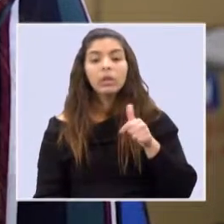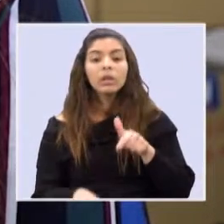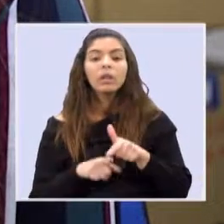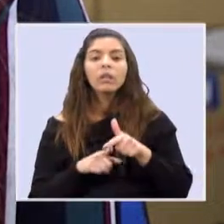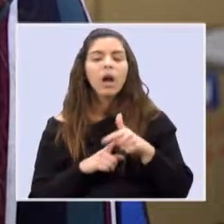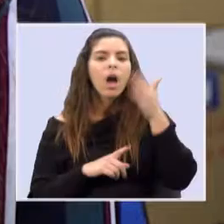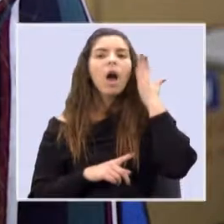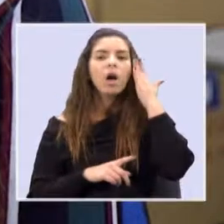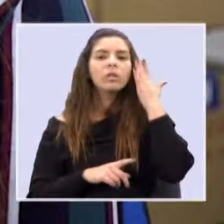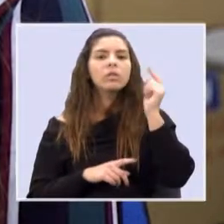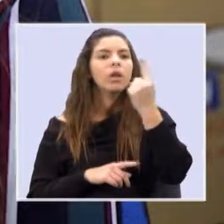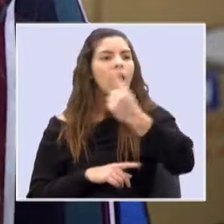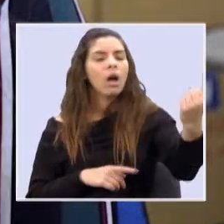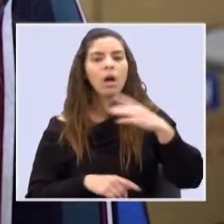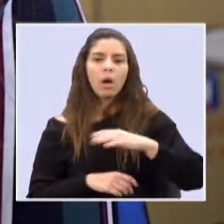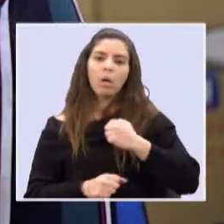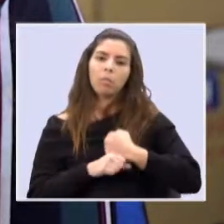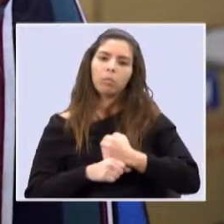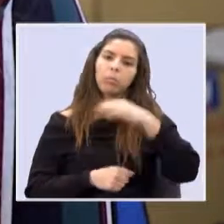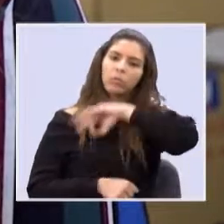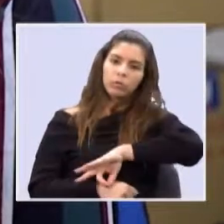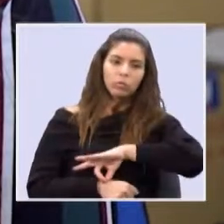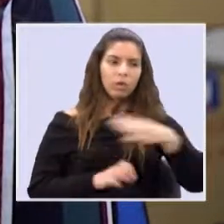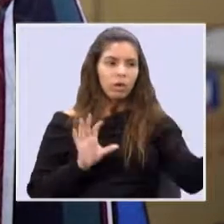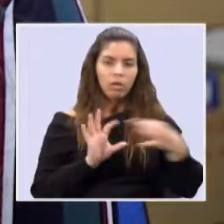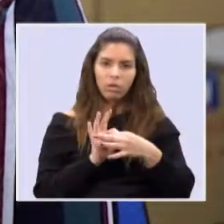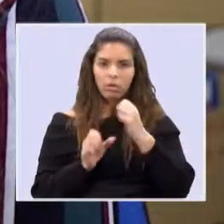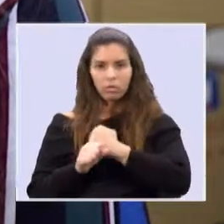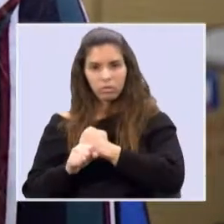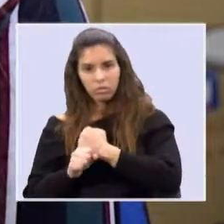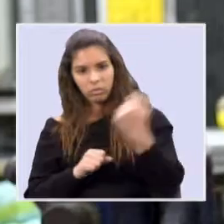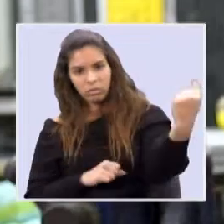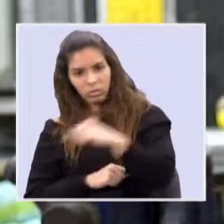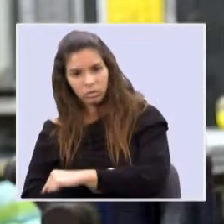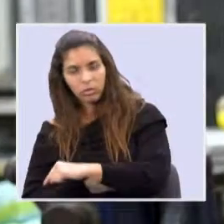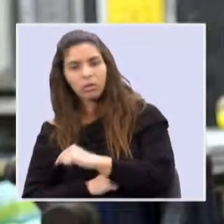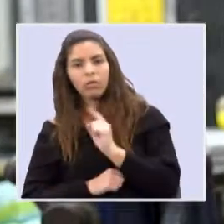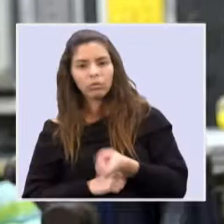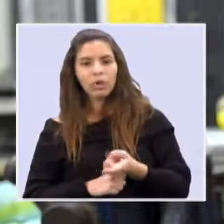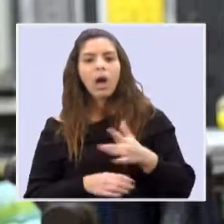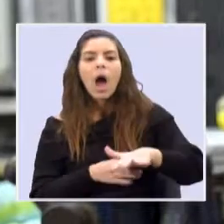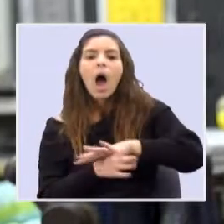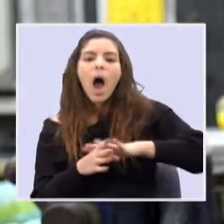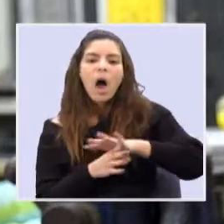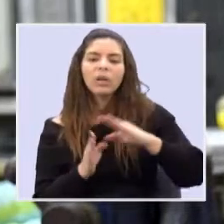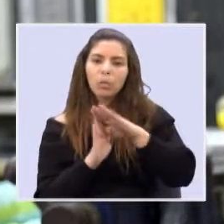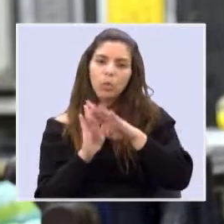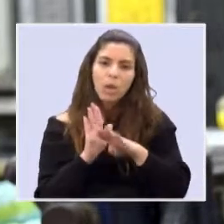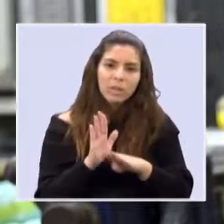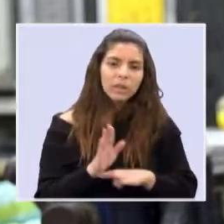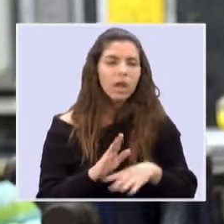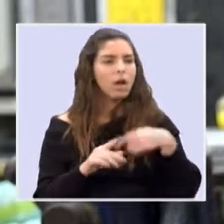de profissionais é que trabalham e colaboram com o Altlab? São pessoas que vêm de áreas ligadas